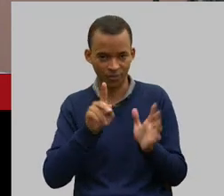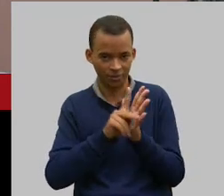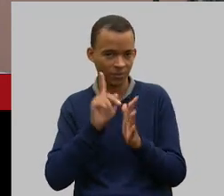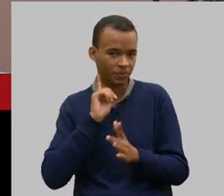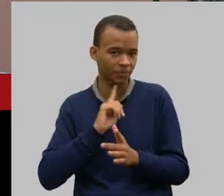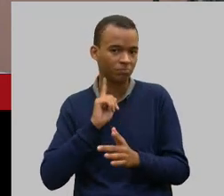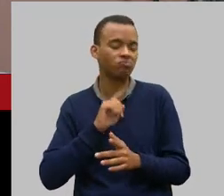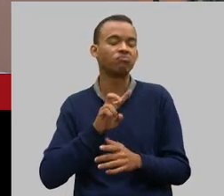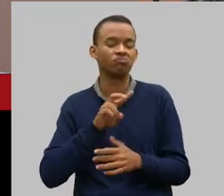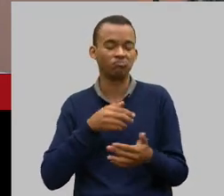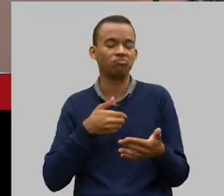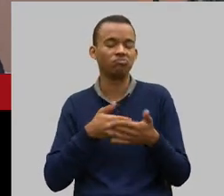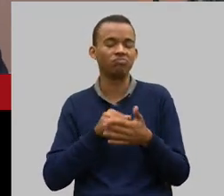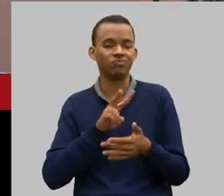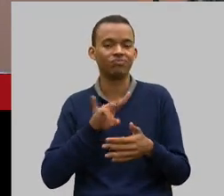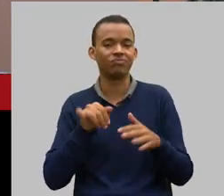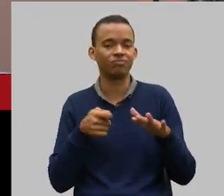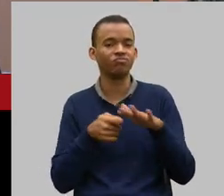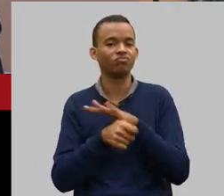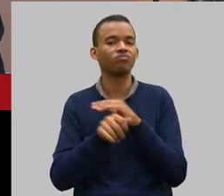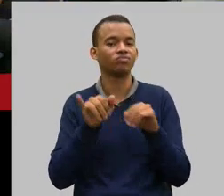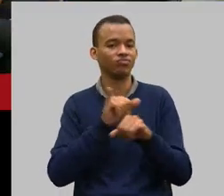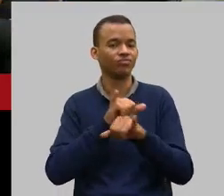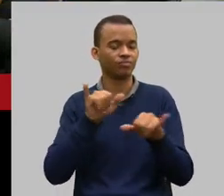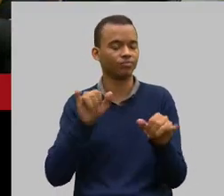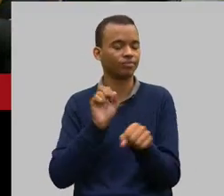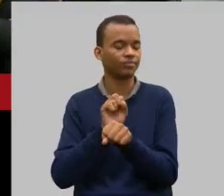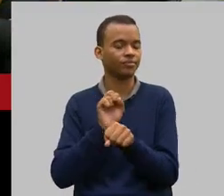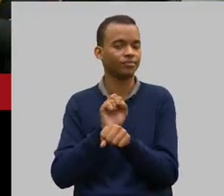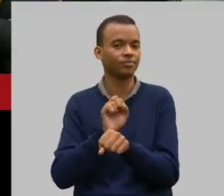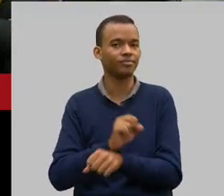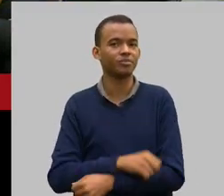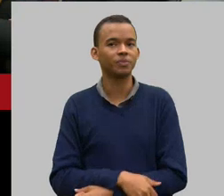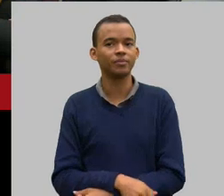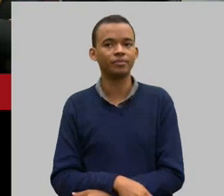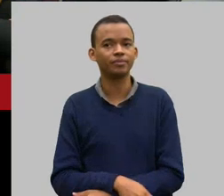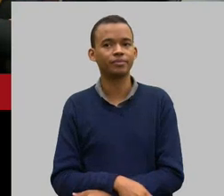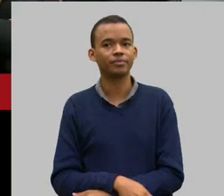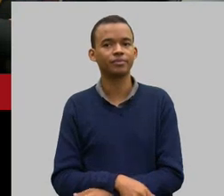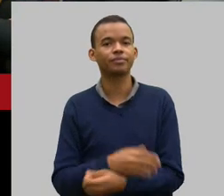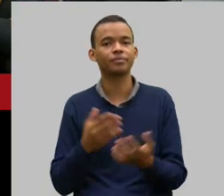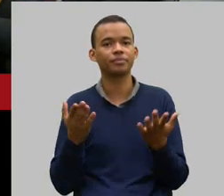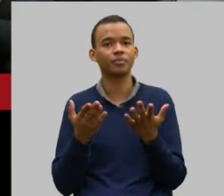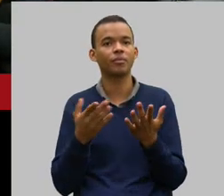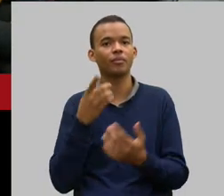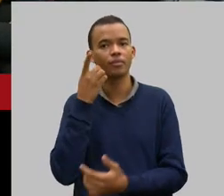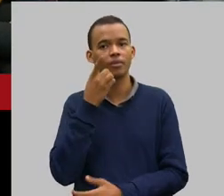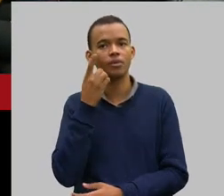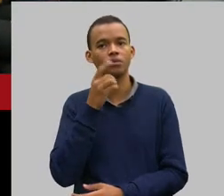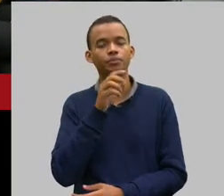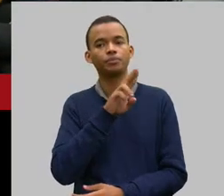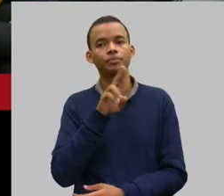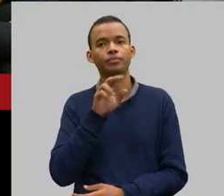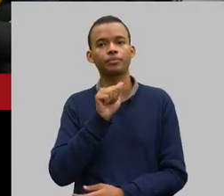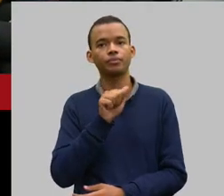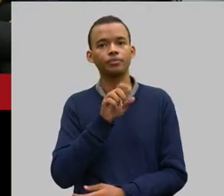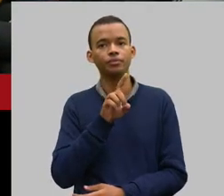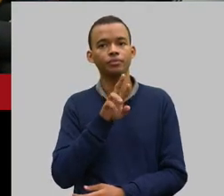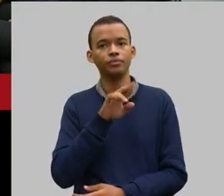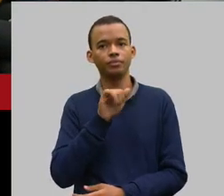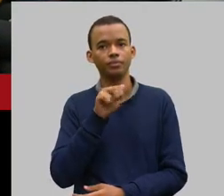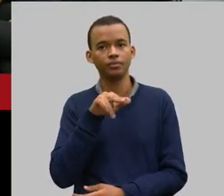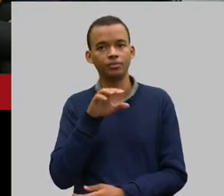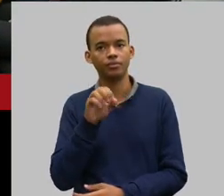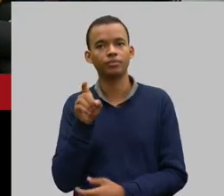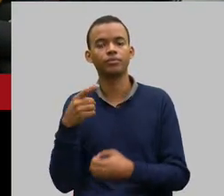feito muito obrigado vi Deputado passo a palavra para o meu amigo adana Alvarenga de Rio Casca e região a melhor